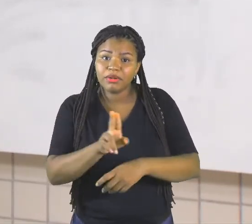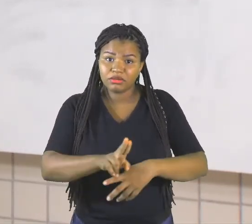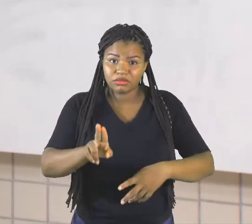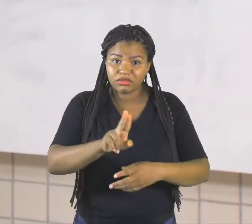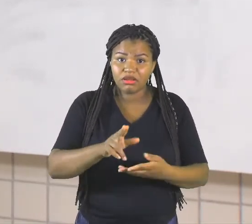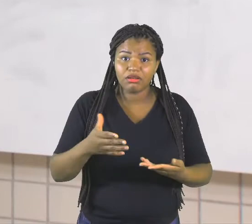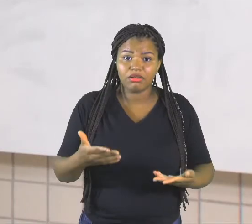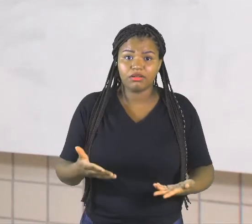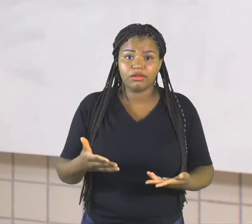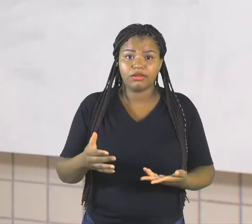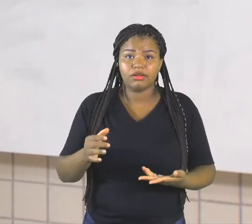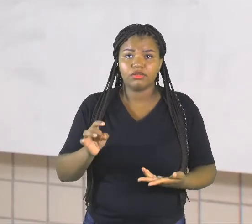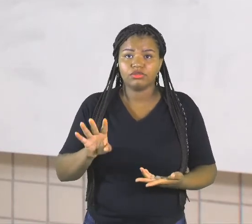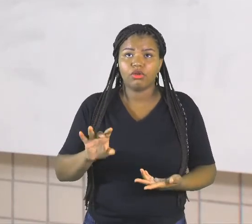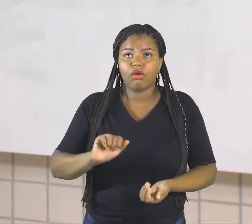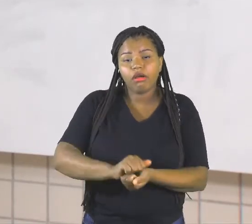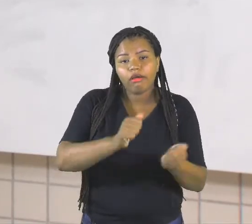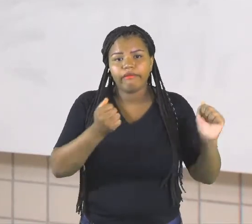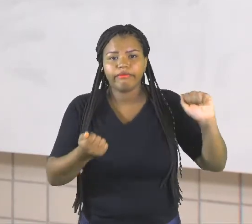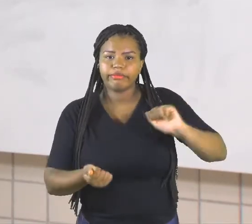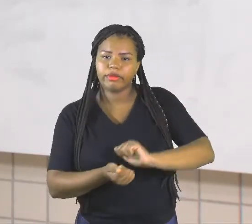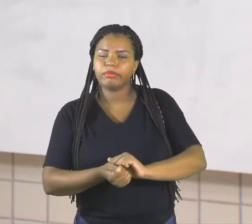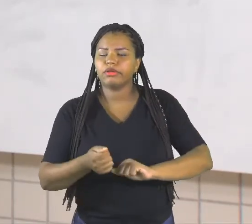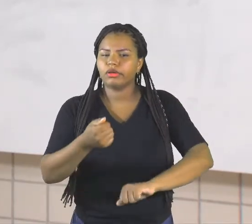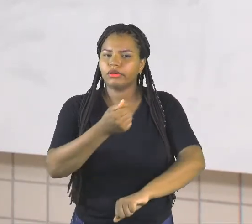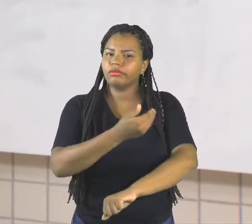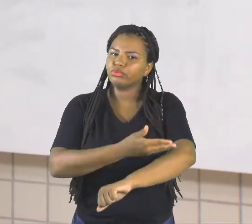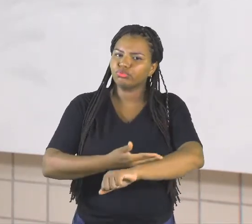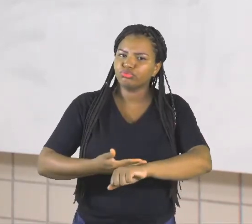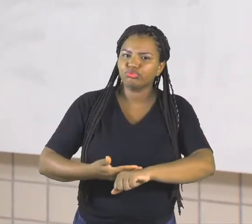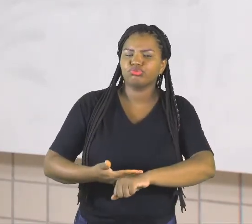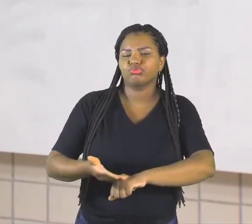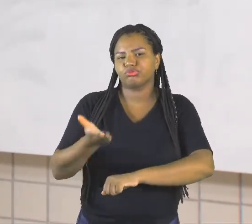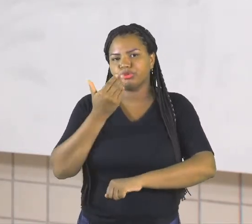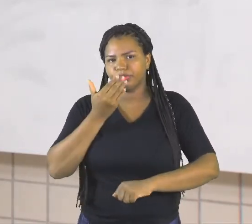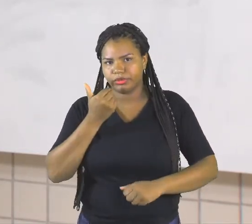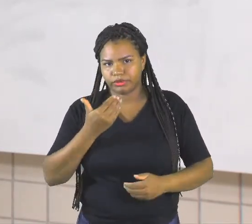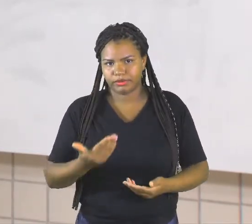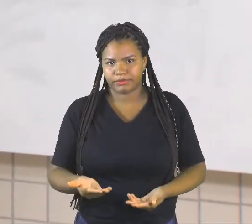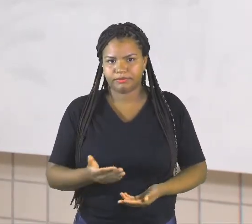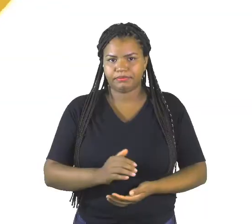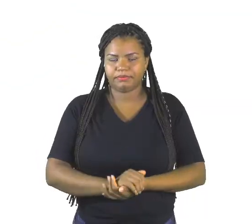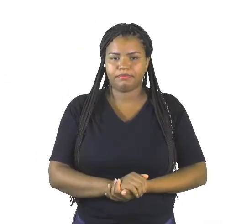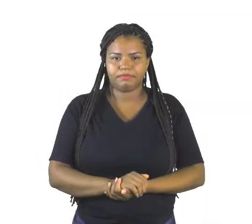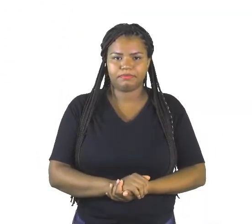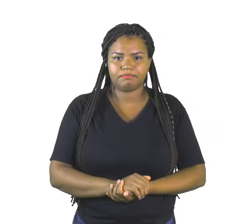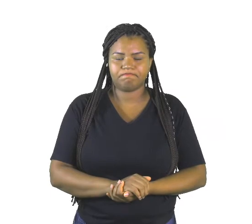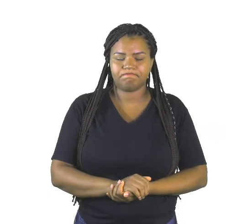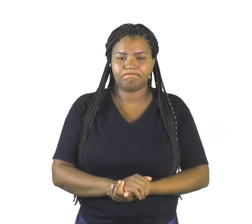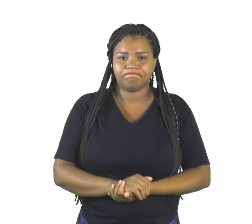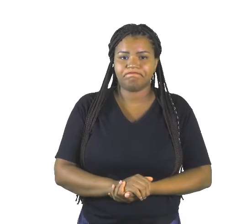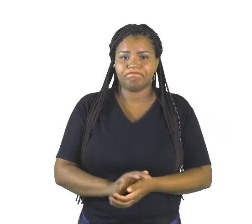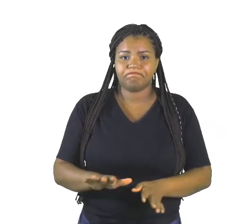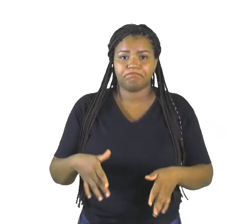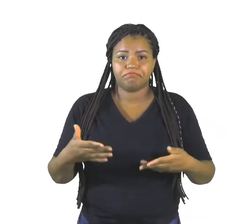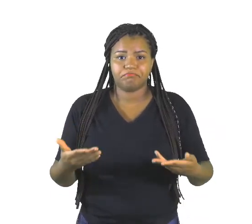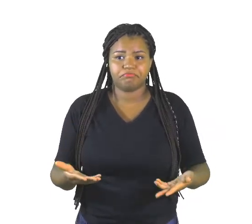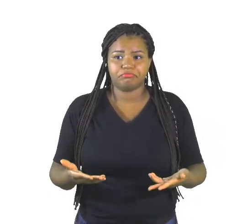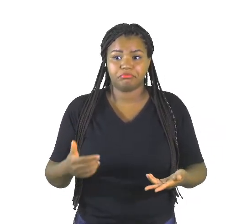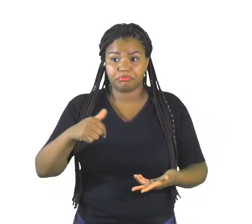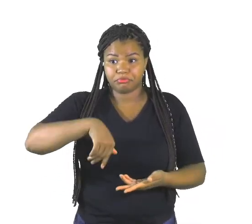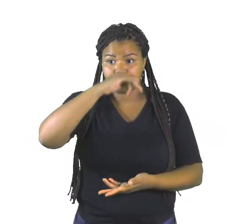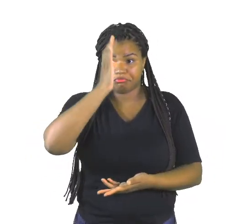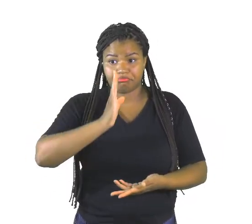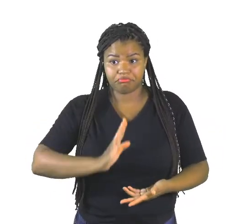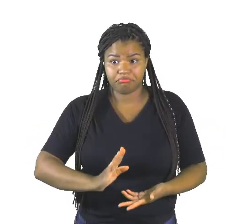apenas nós mudando o nosso hábito alimentar. Então, aqui no Brasil,